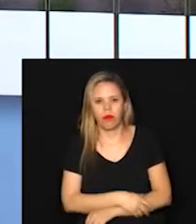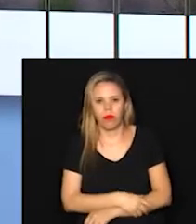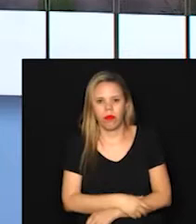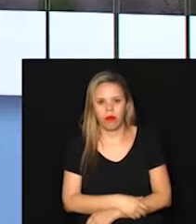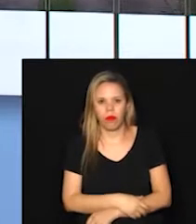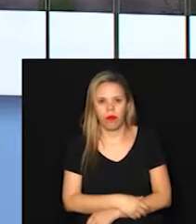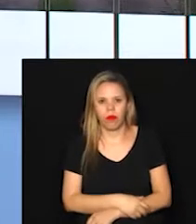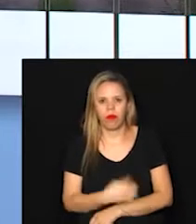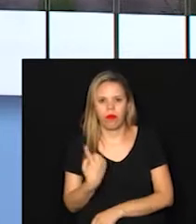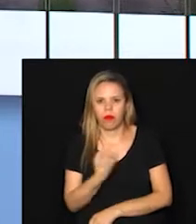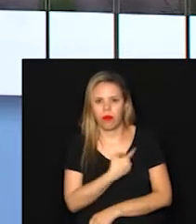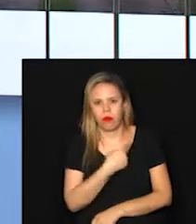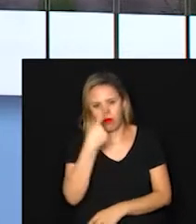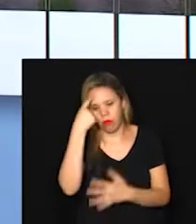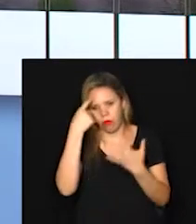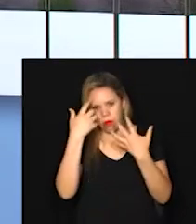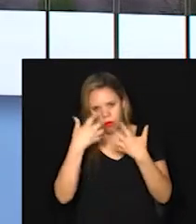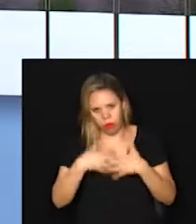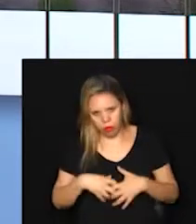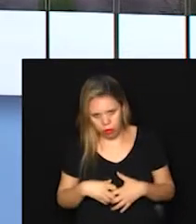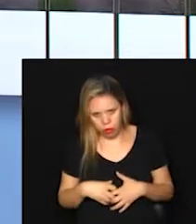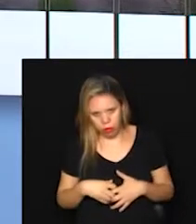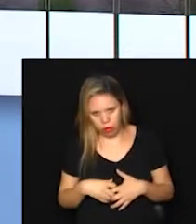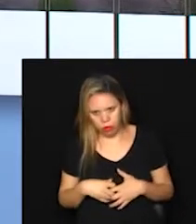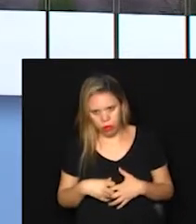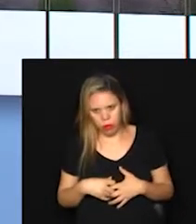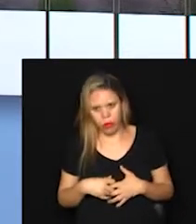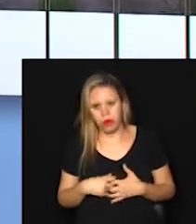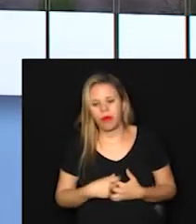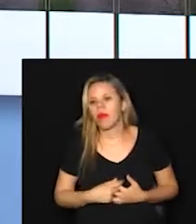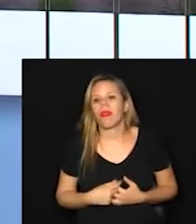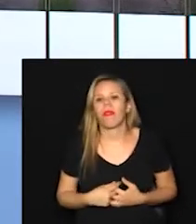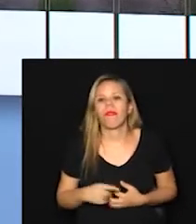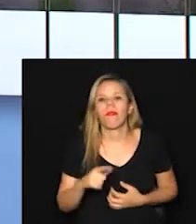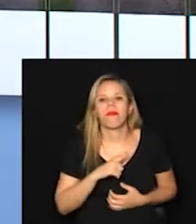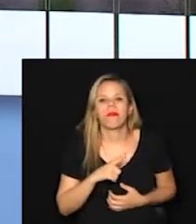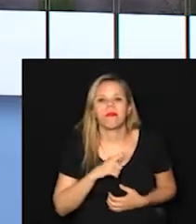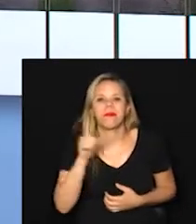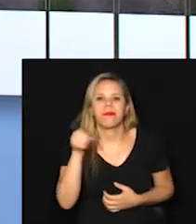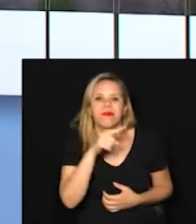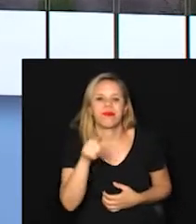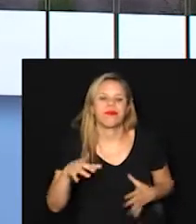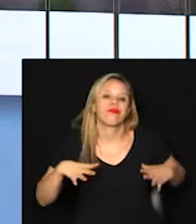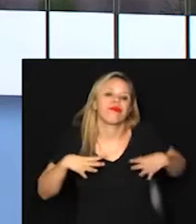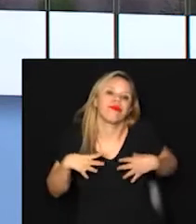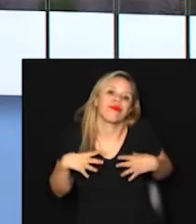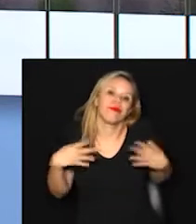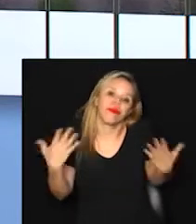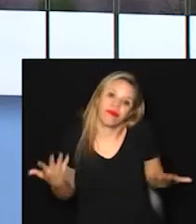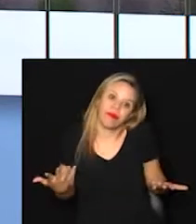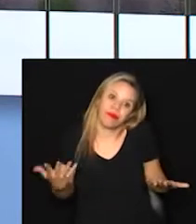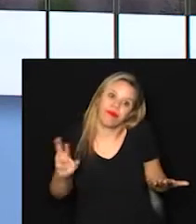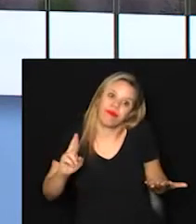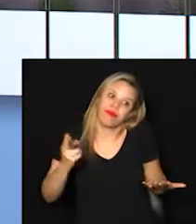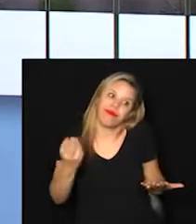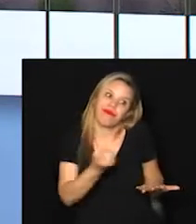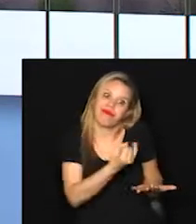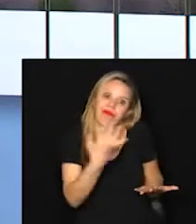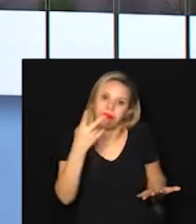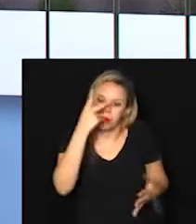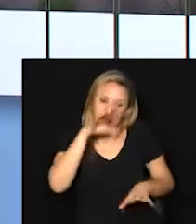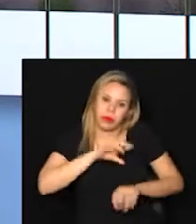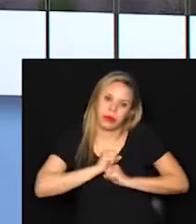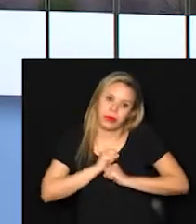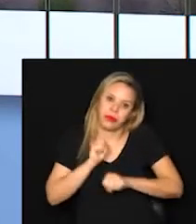para que a gente pense nessa questão de nós tivemos o feriado, será que isso é um reflexo ou não? Vamos